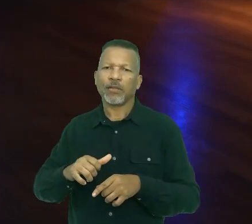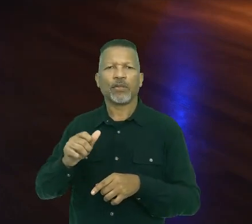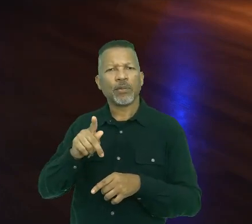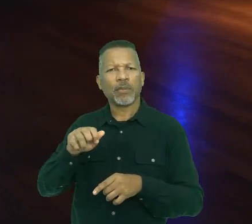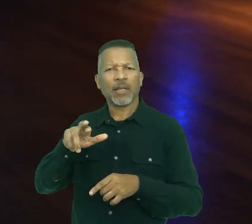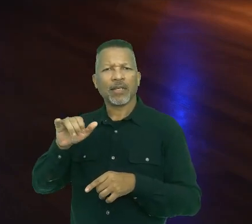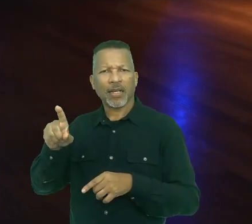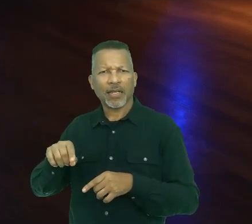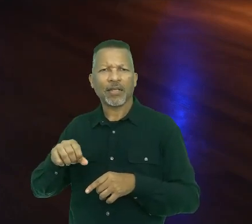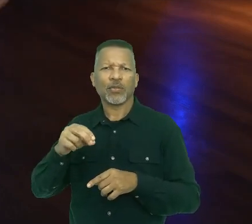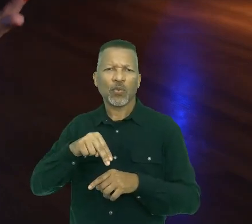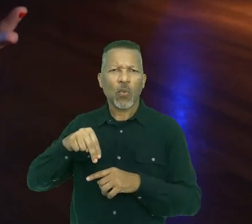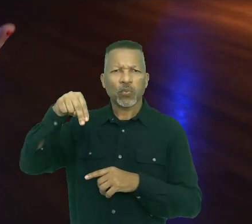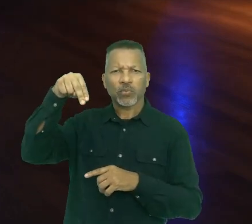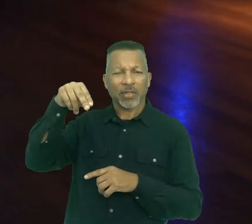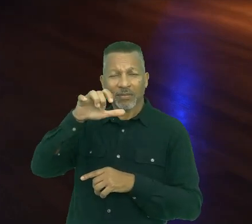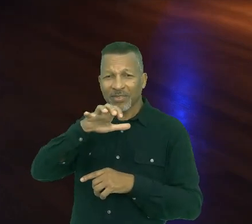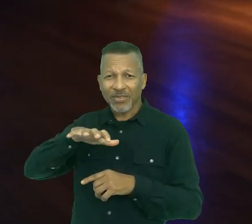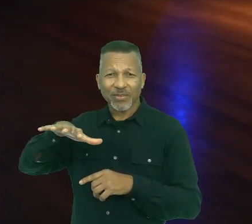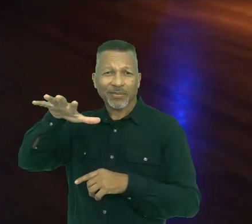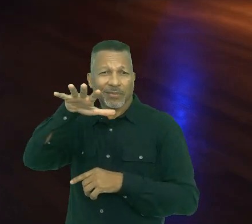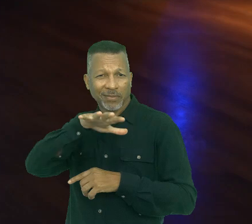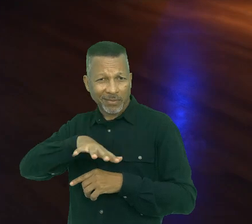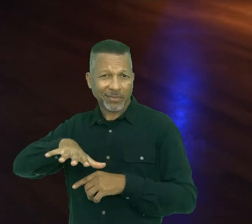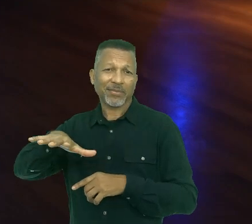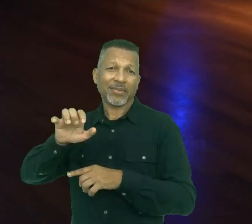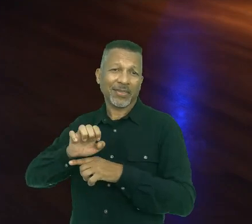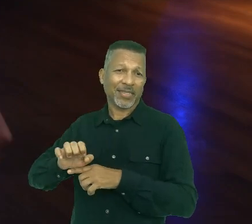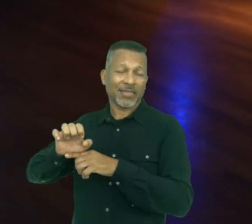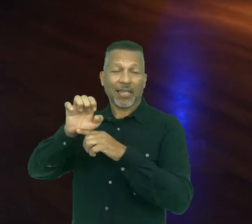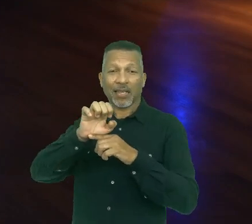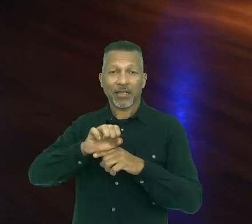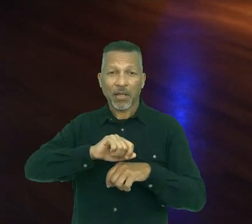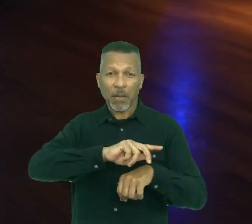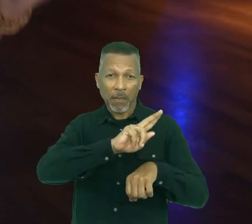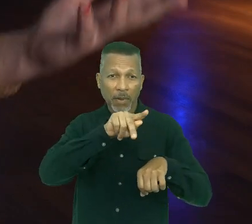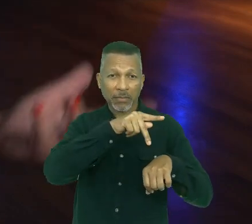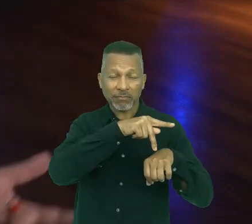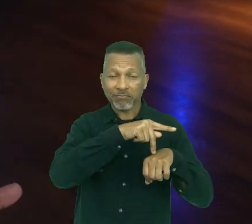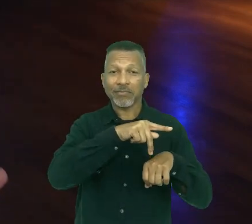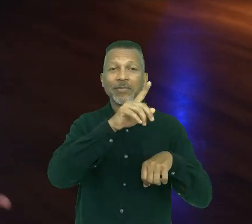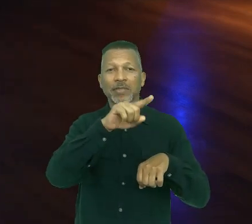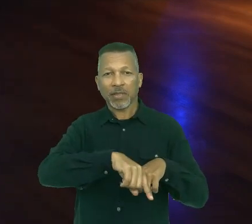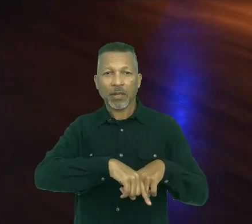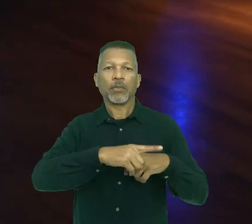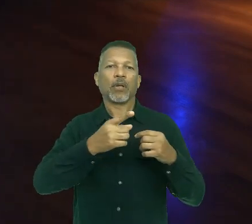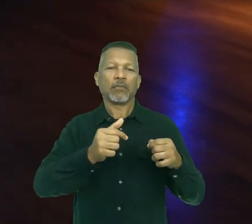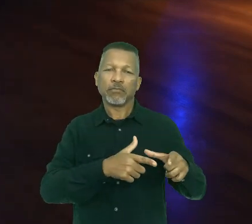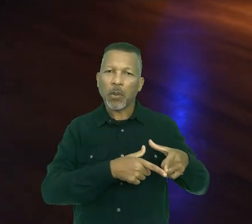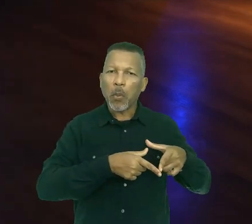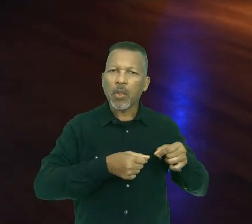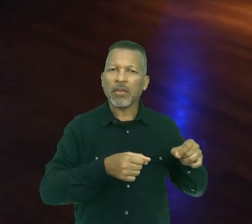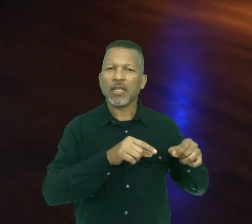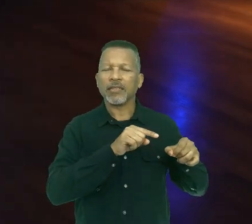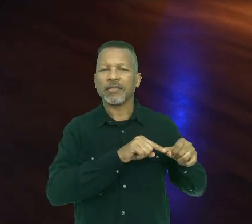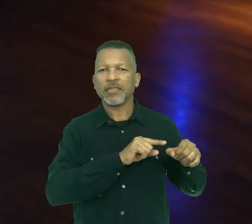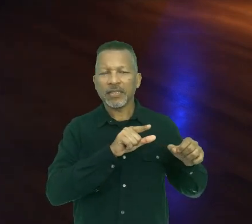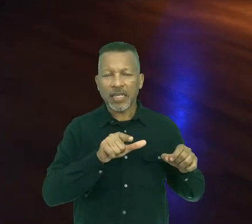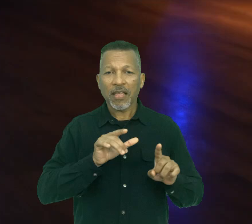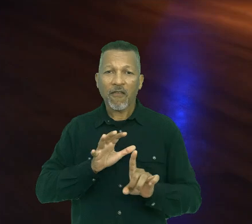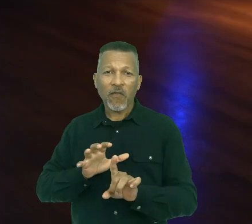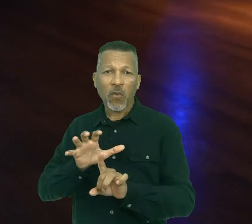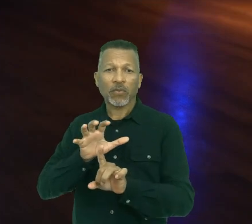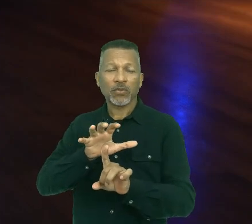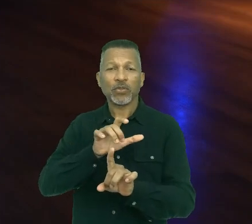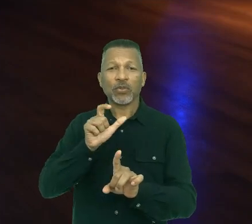tudo quanto é outros estados e países, como os orientais, o Clube Japonês. A gente tem influência de muitos outros